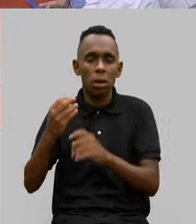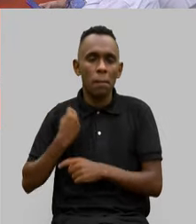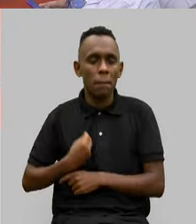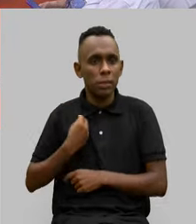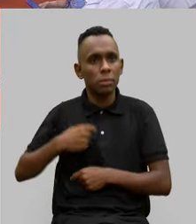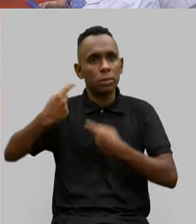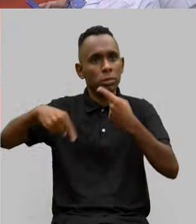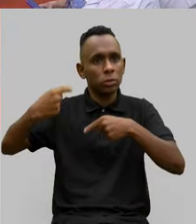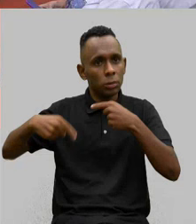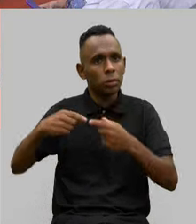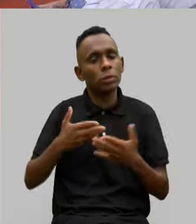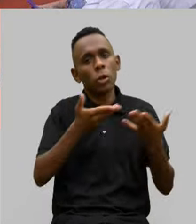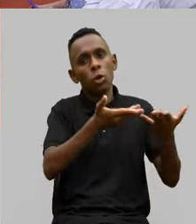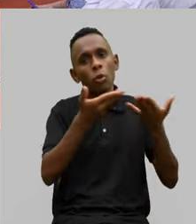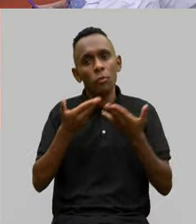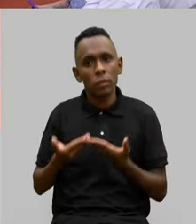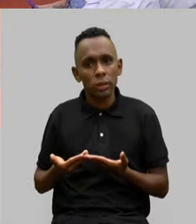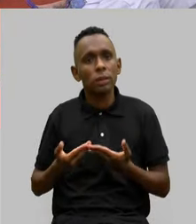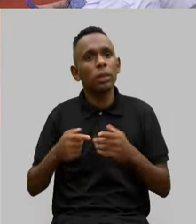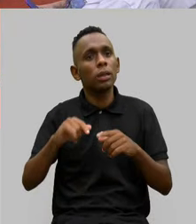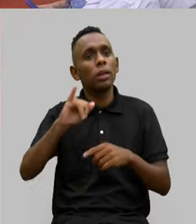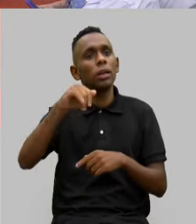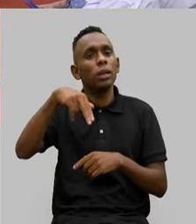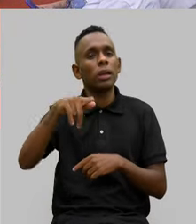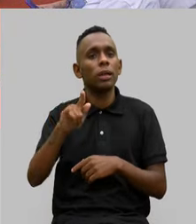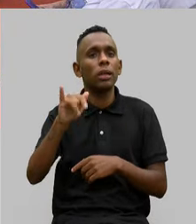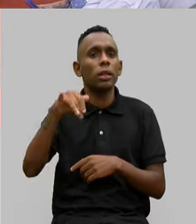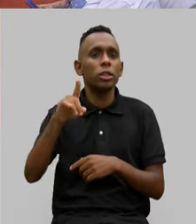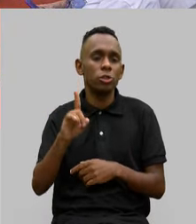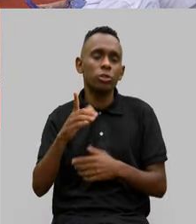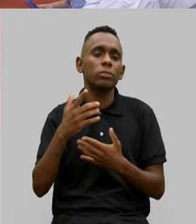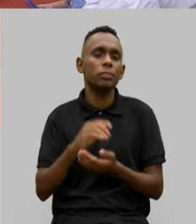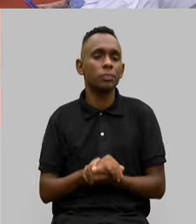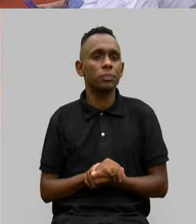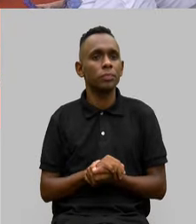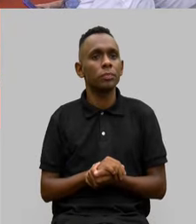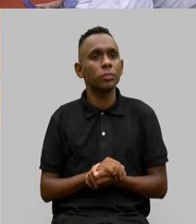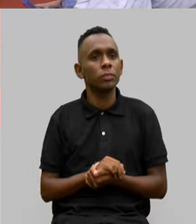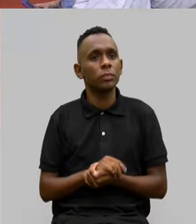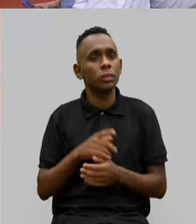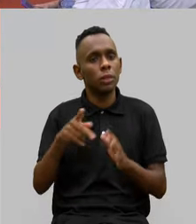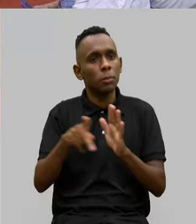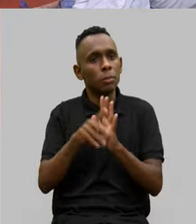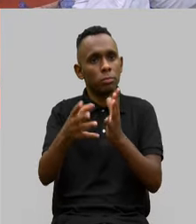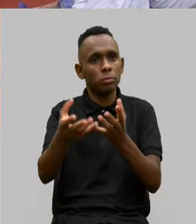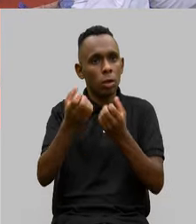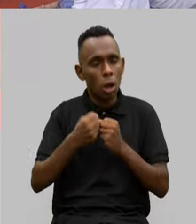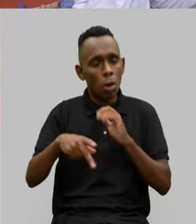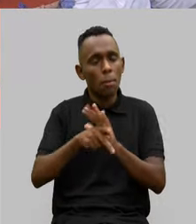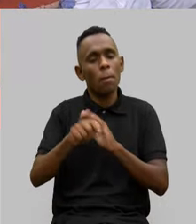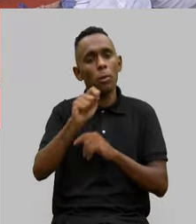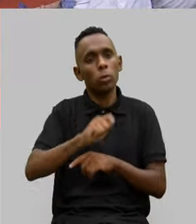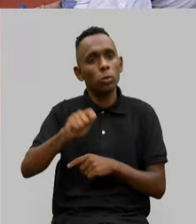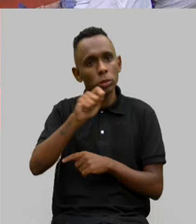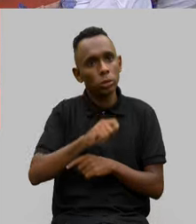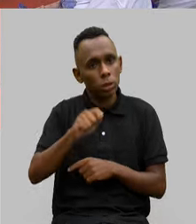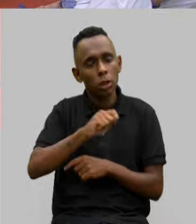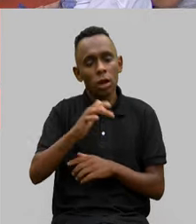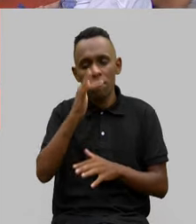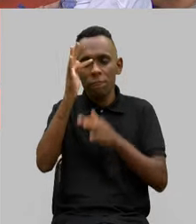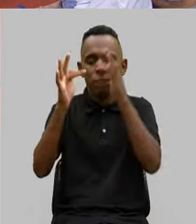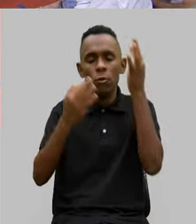debate convidamos Ingrid Santos Rodrigues acolhedora da associação Flor da